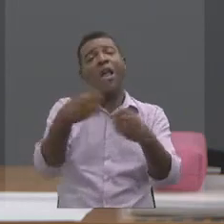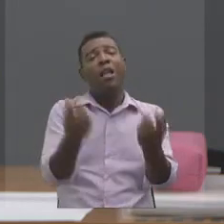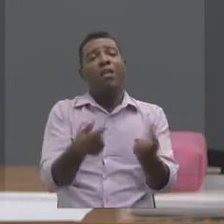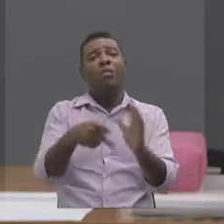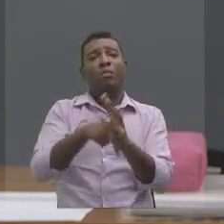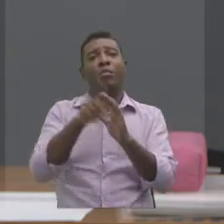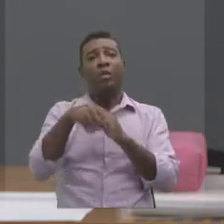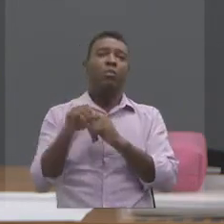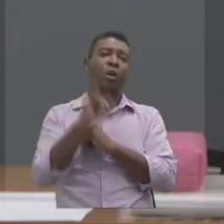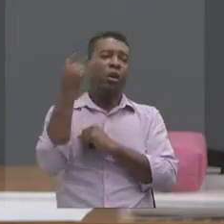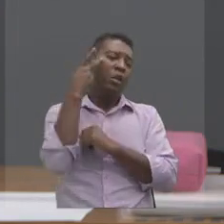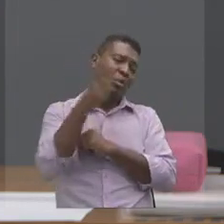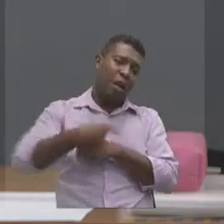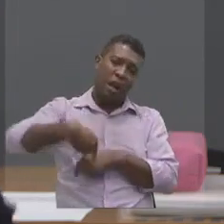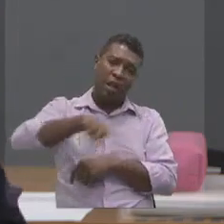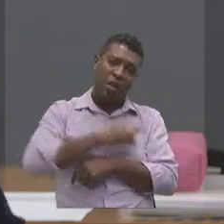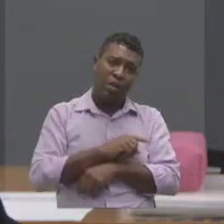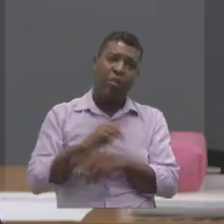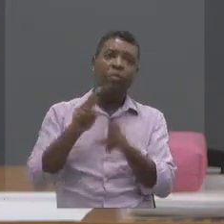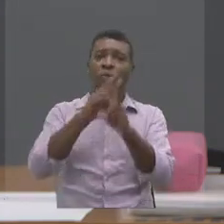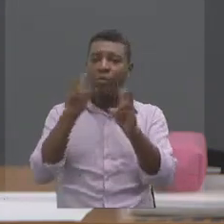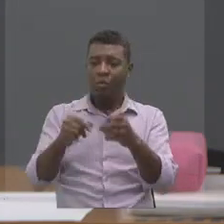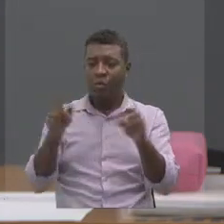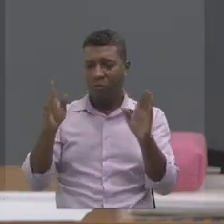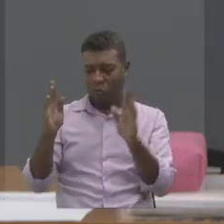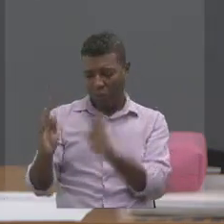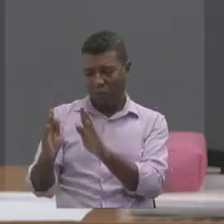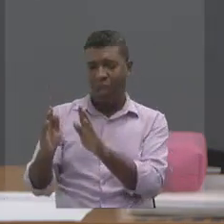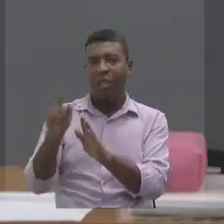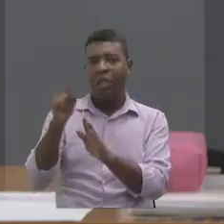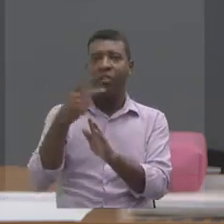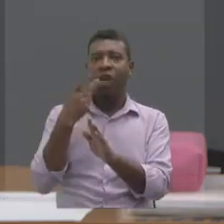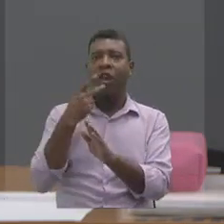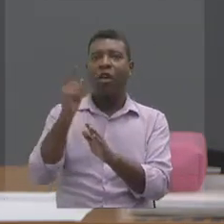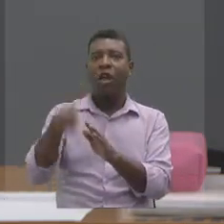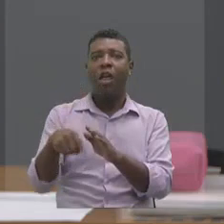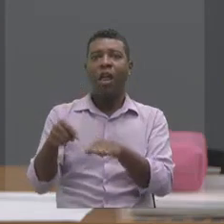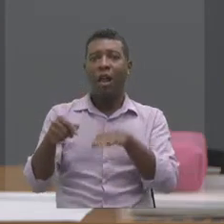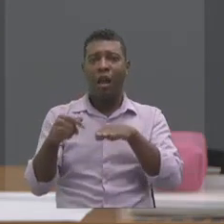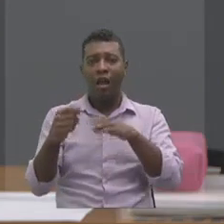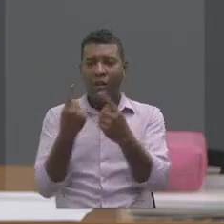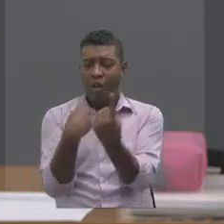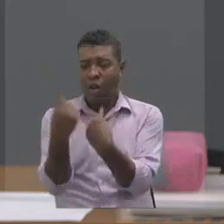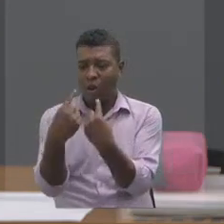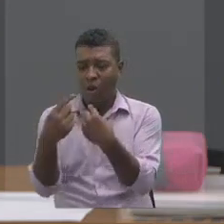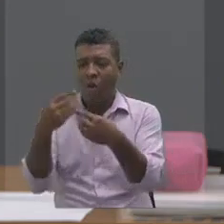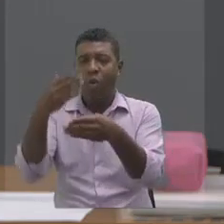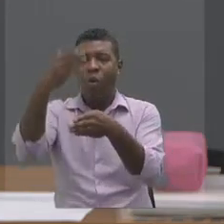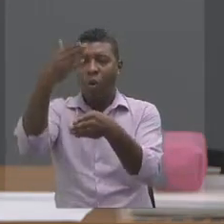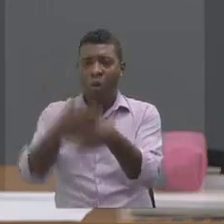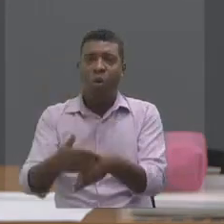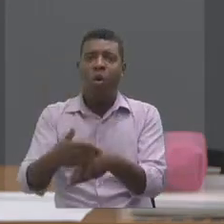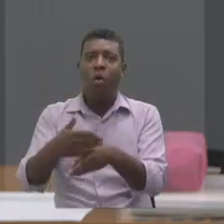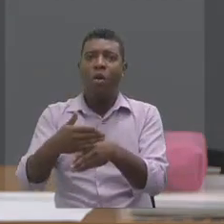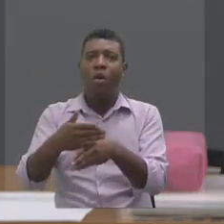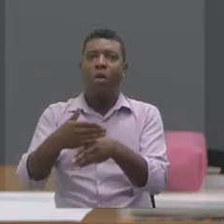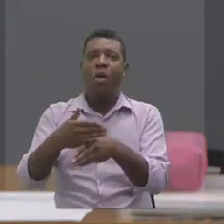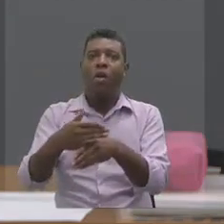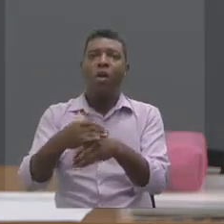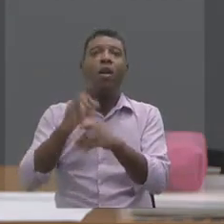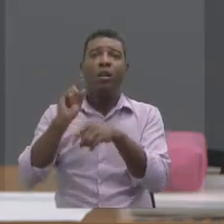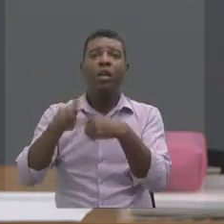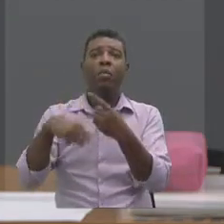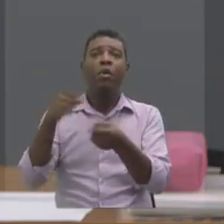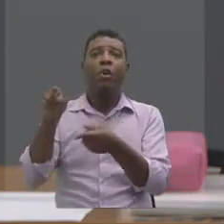à questão dos trechos né é interrompidos a gente pode dizer que com a satisfação depois o Rodrigo nosso diretor geral